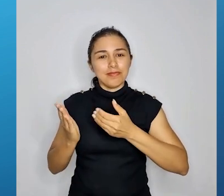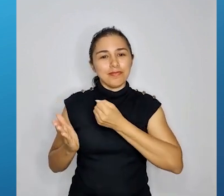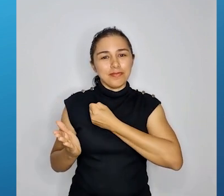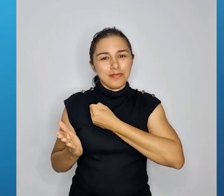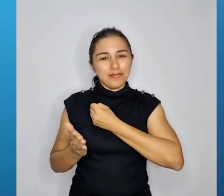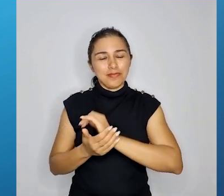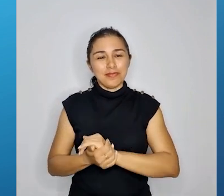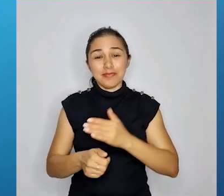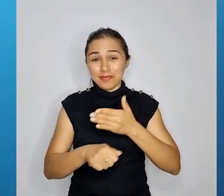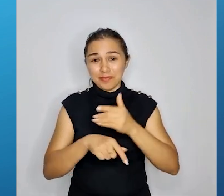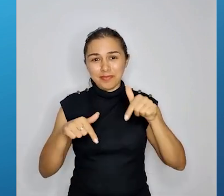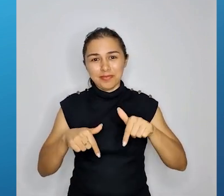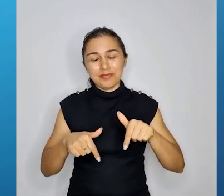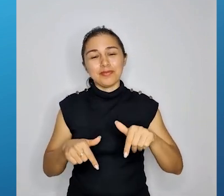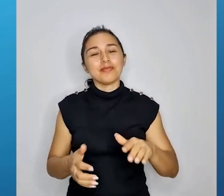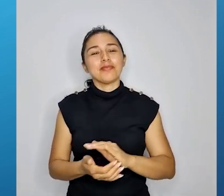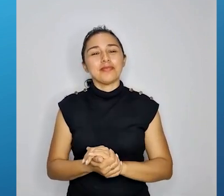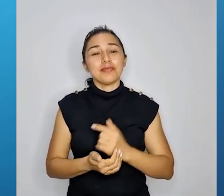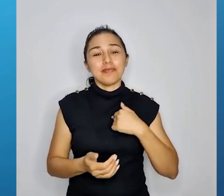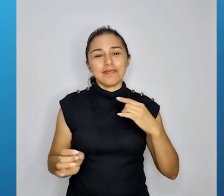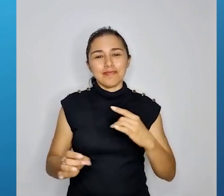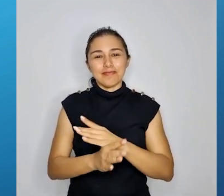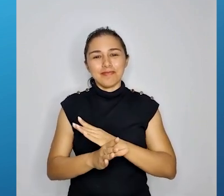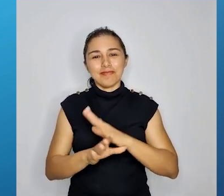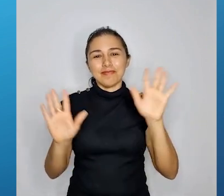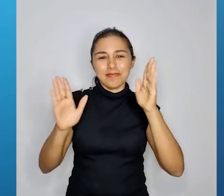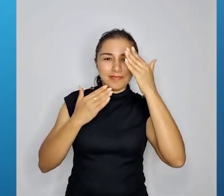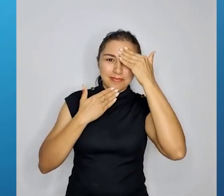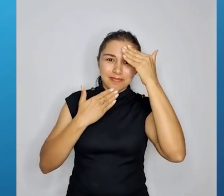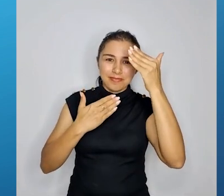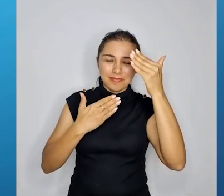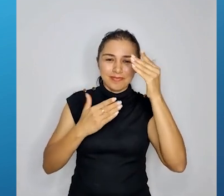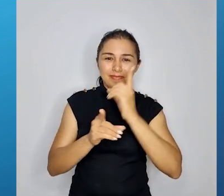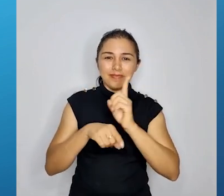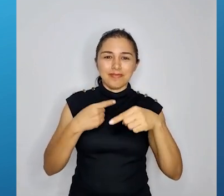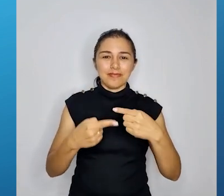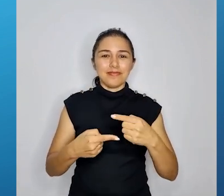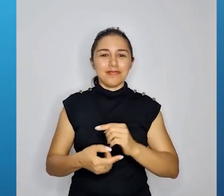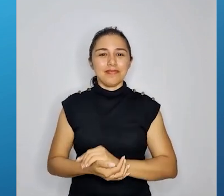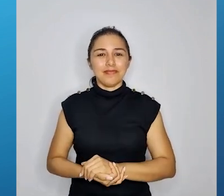comigo. Eu vou ficando por aqui. O meu muito obrigado e até a próxima aula.